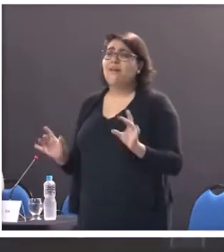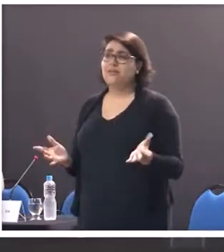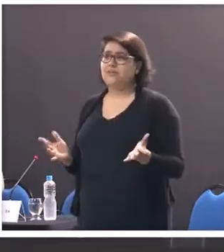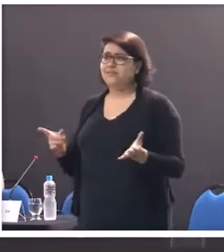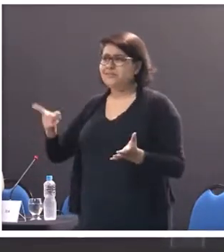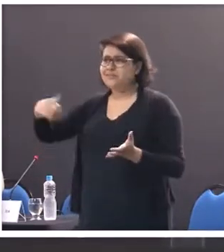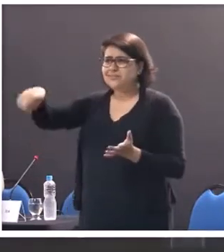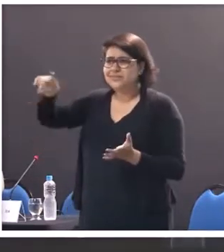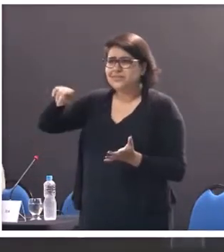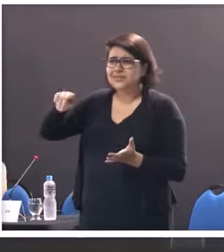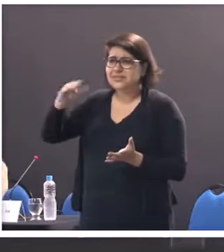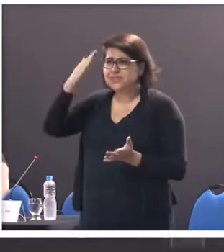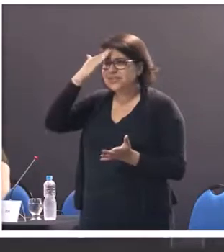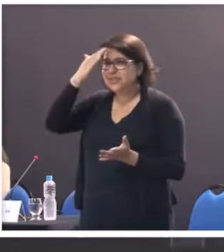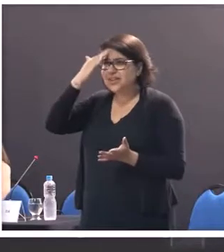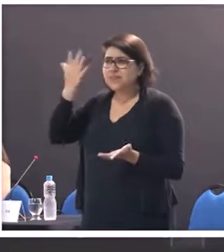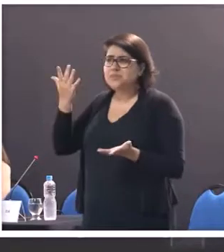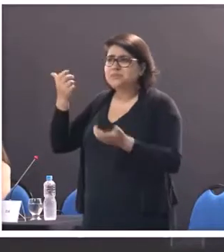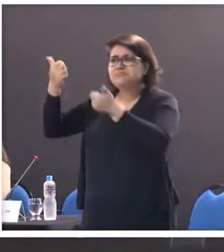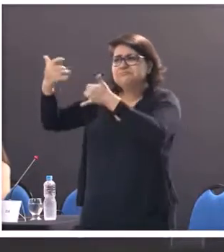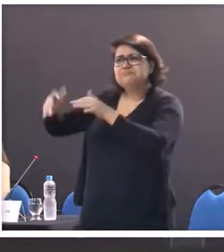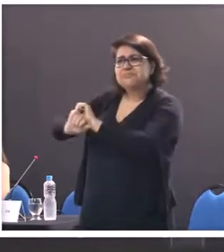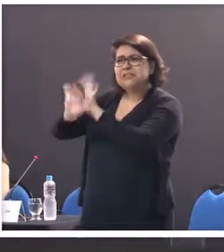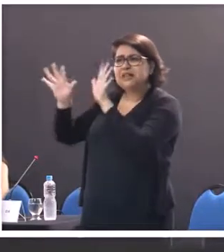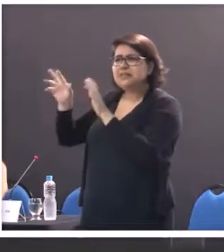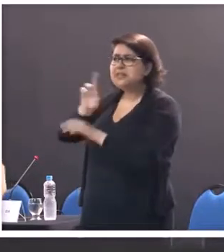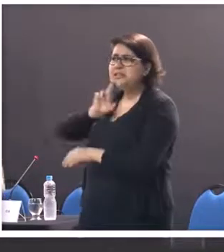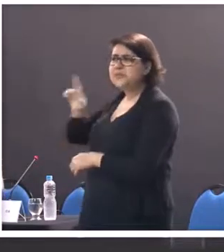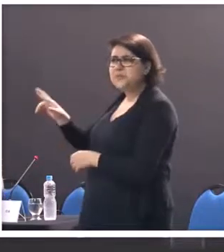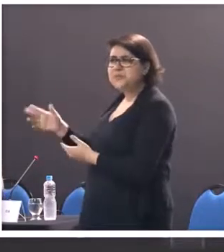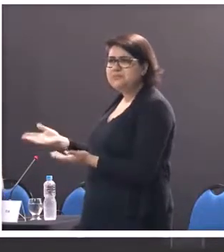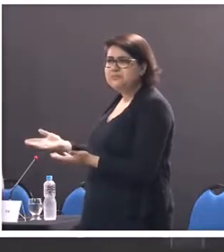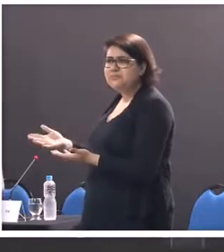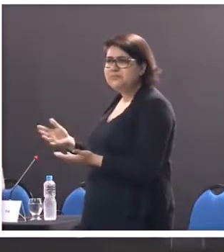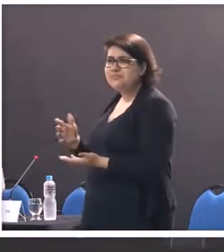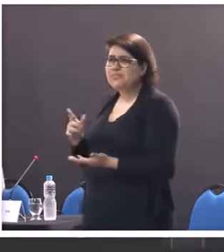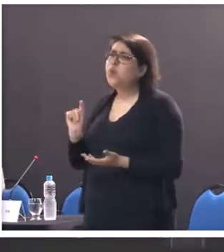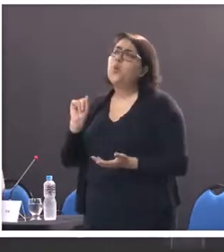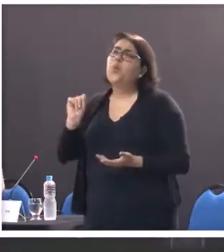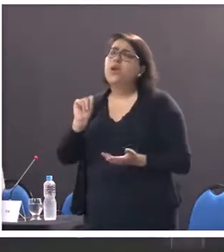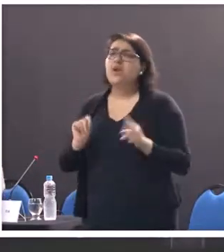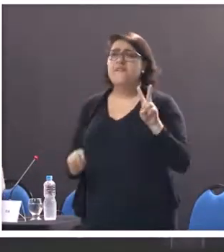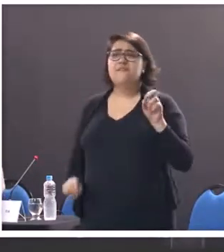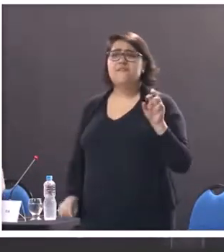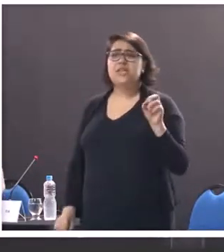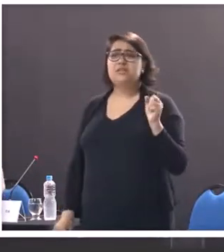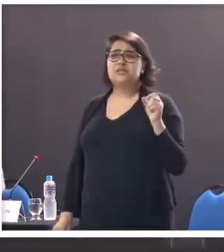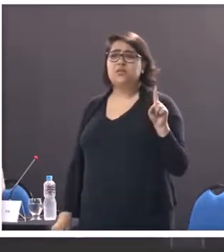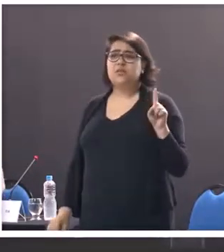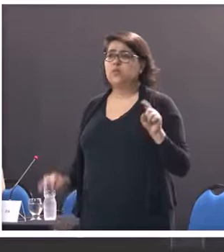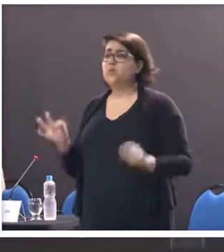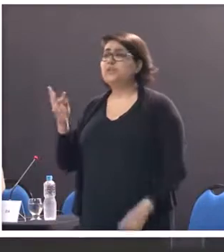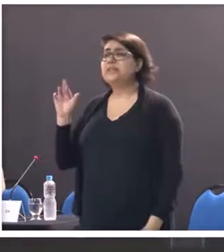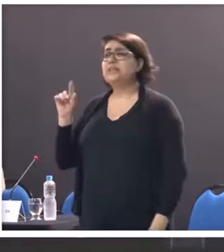se arriscaria a tentar nos esclarecer que seria uma versão, que seria uma tradução?